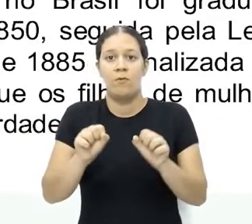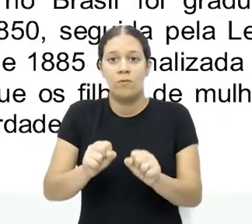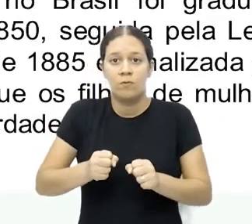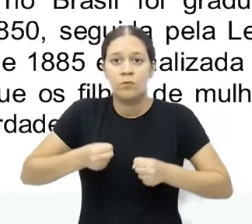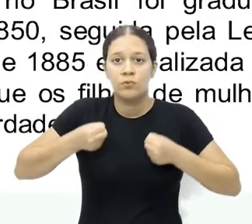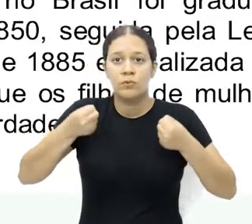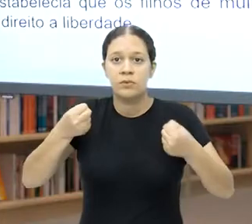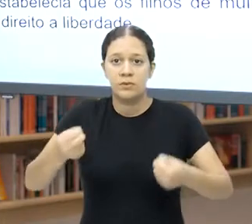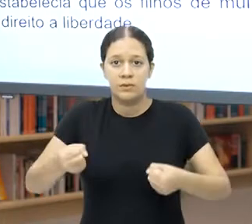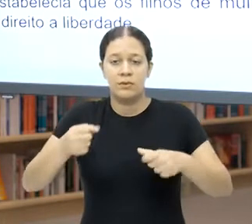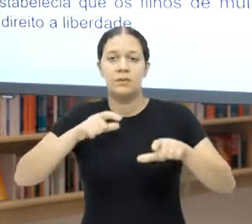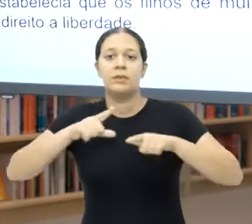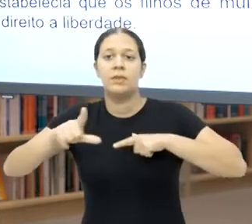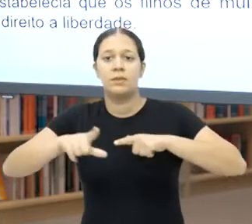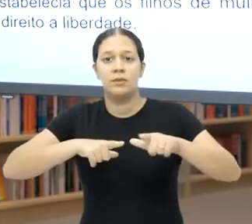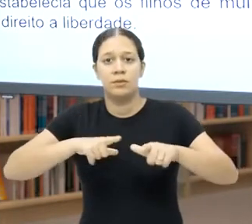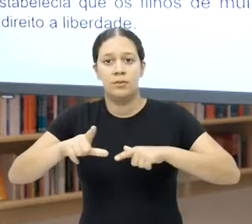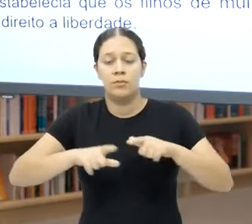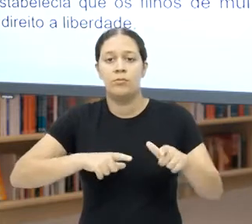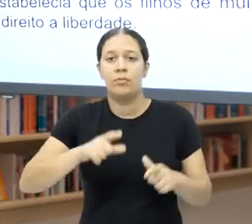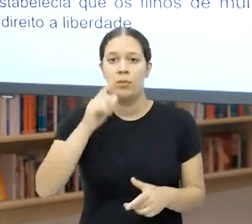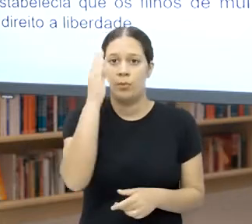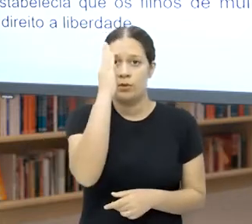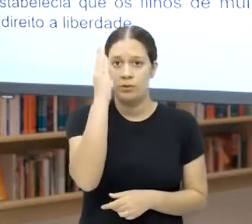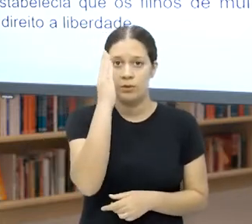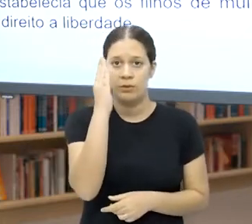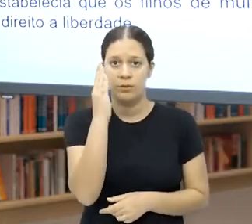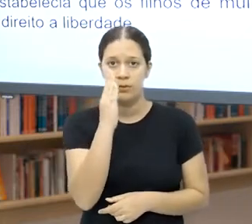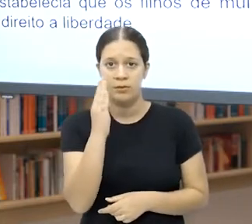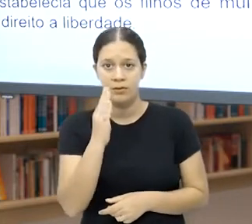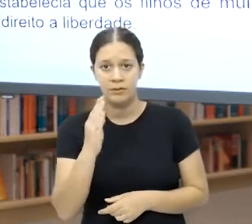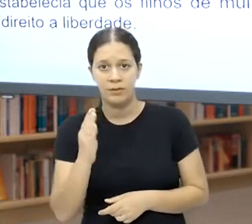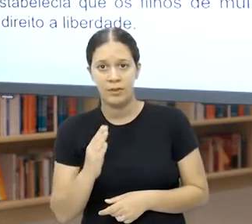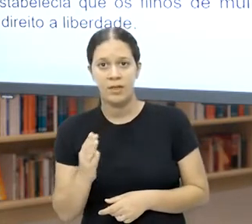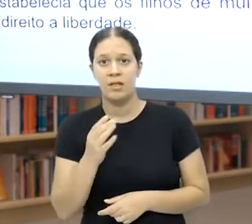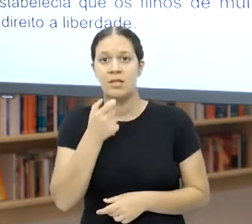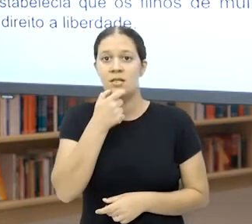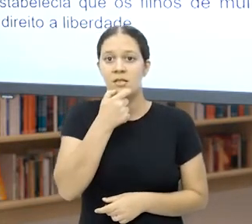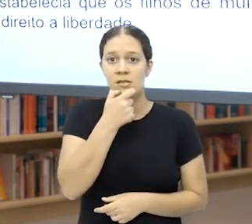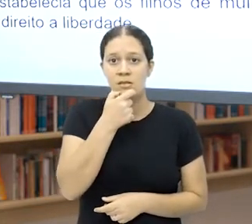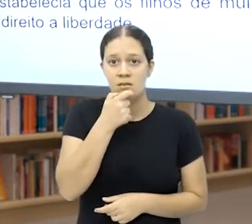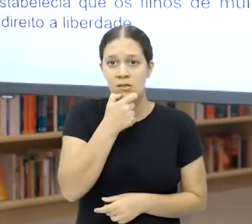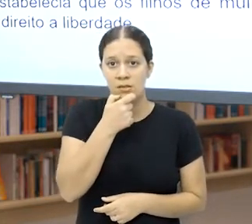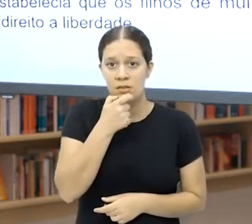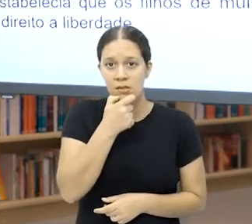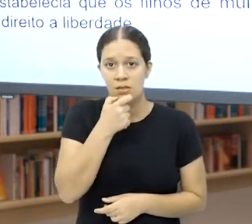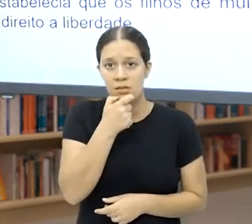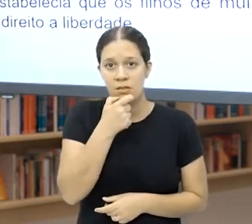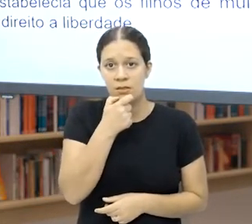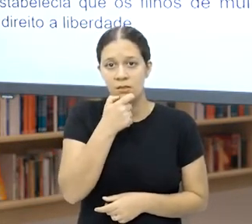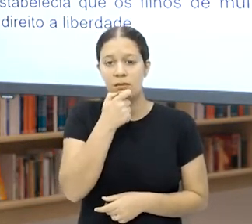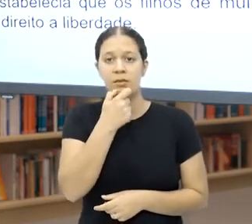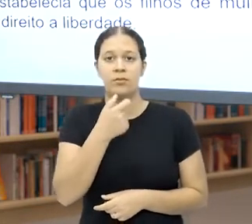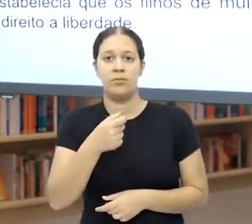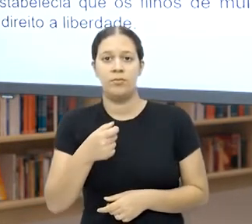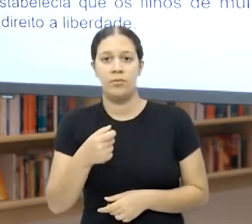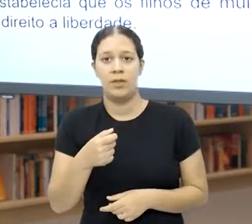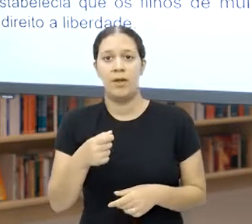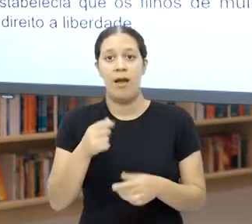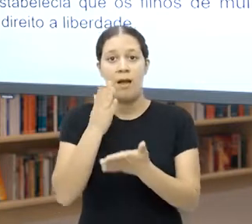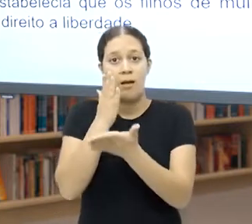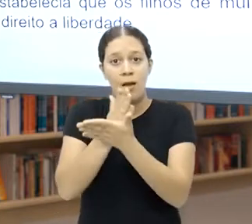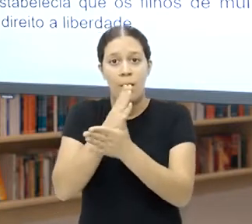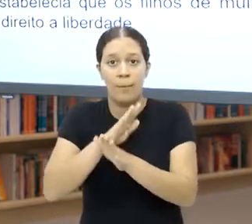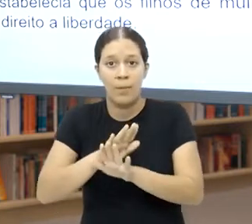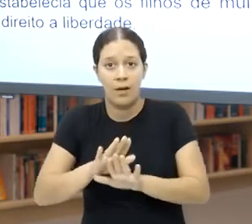Ou seja, Brasil é pressionado pela Inglaterra, nós vimos isso, para